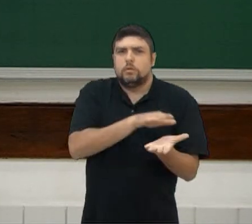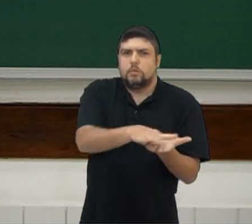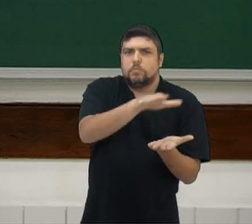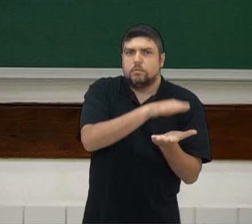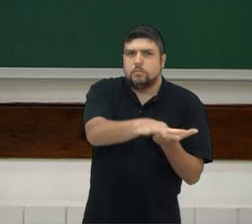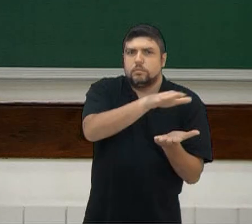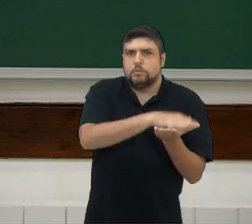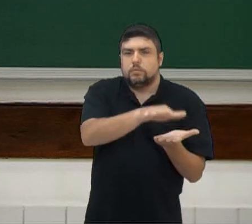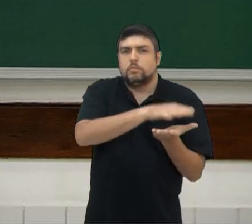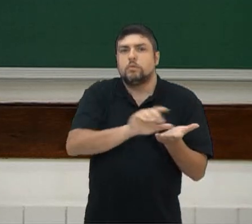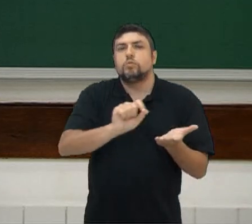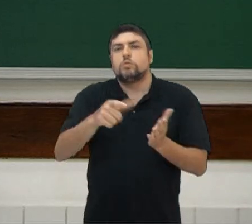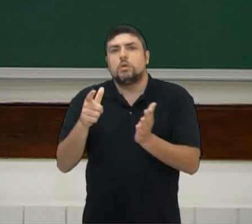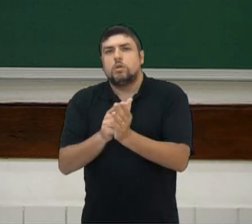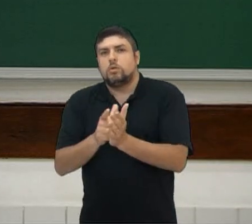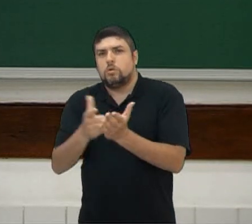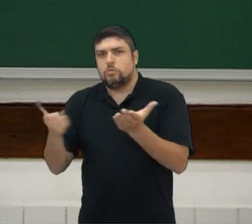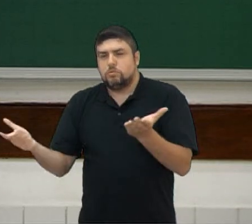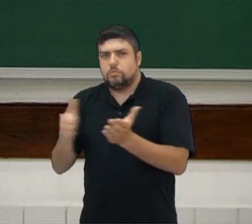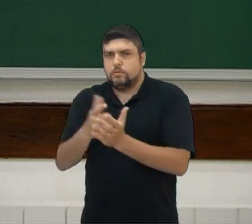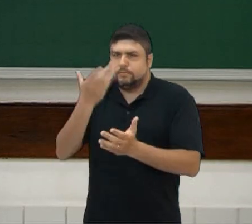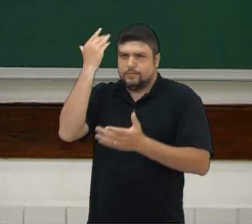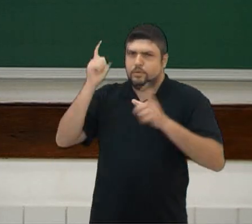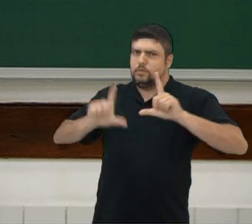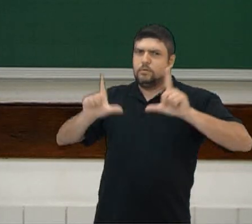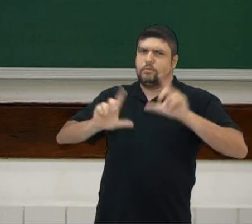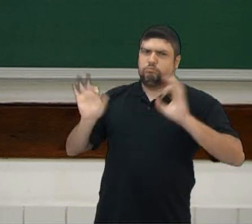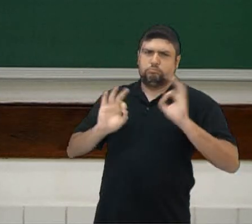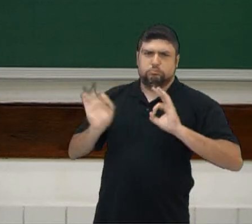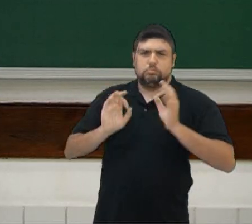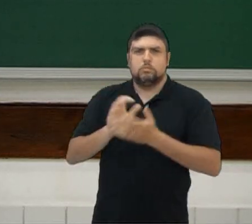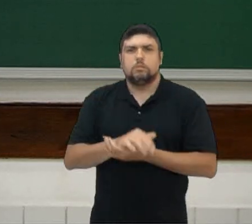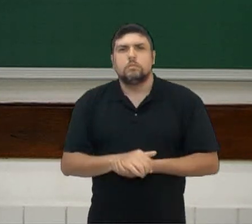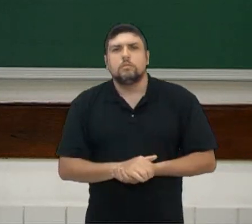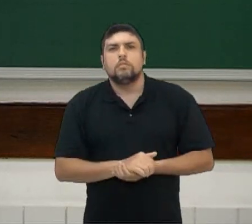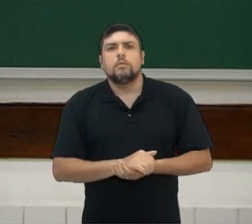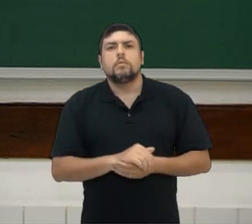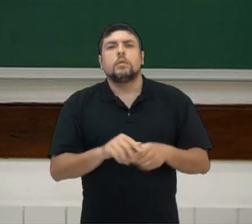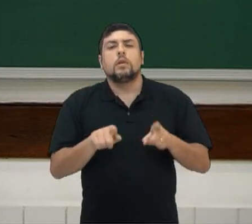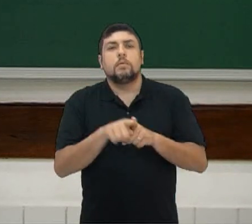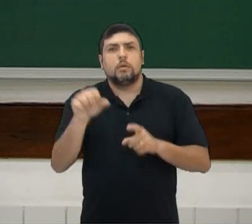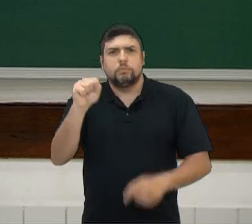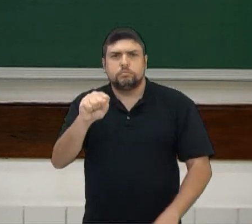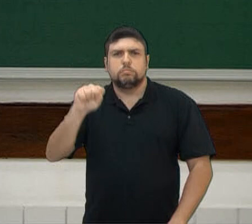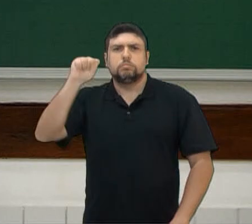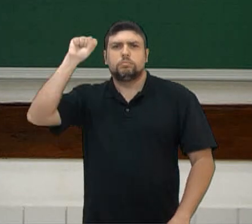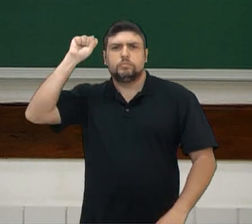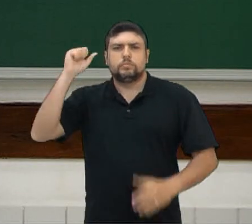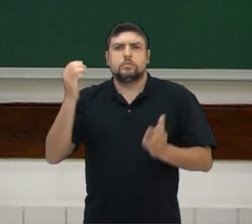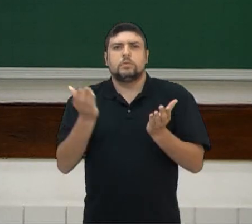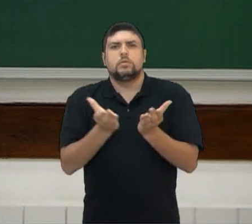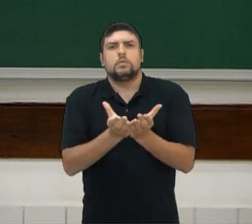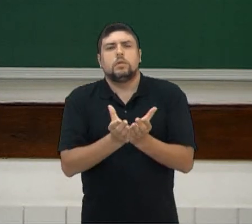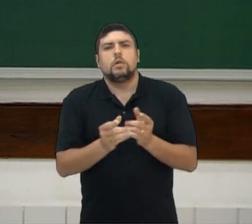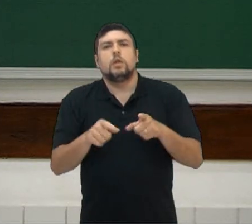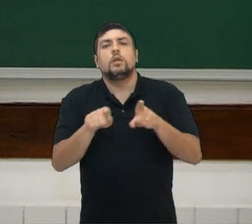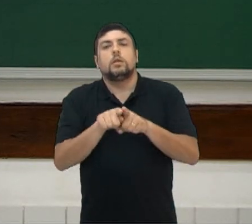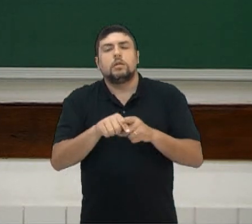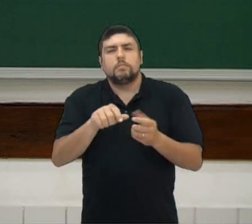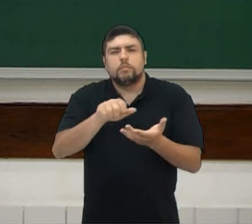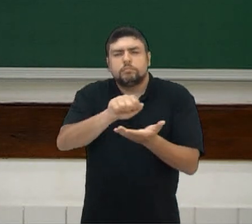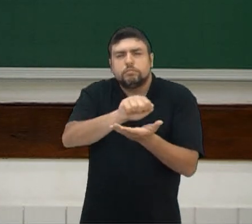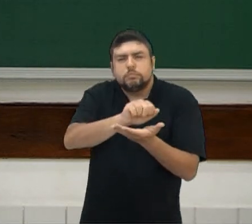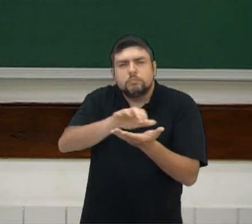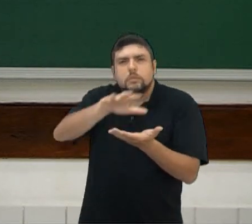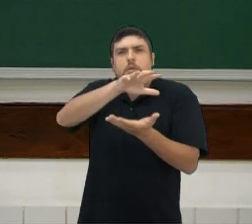é jornais impressos, né? Não tinha TV, nada disso. E a reforma protestante e o hermetismo, que é uma